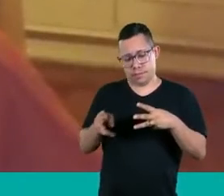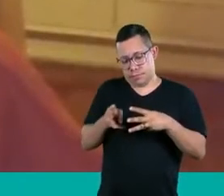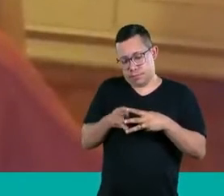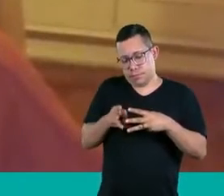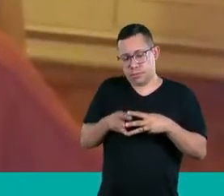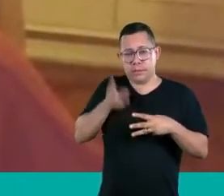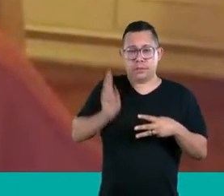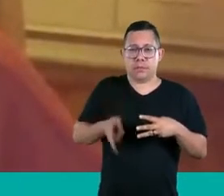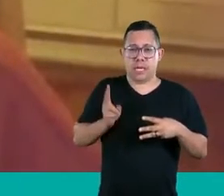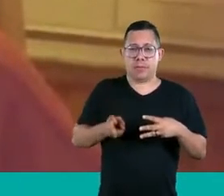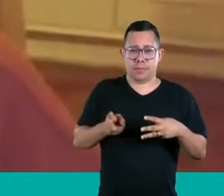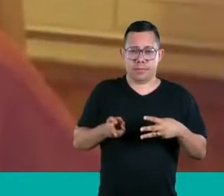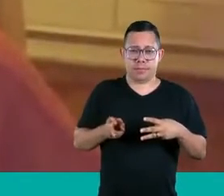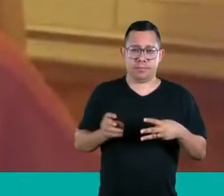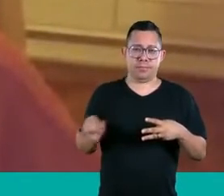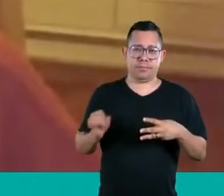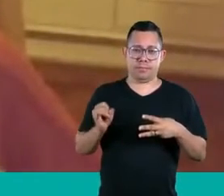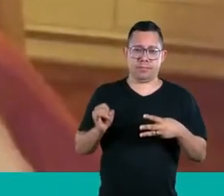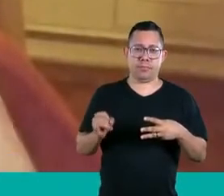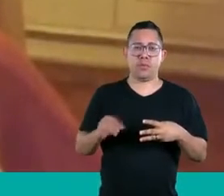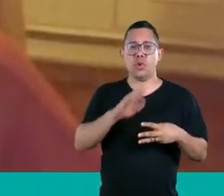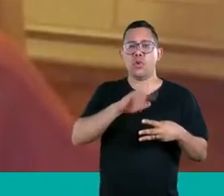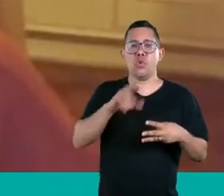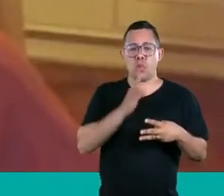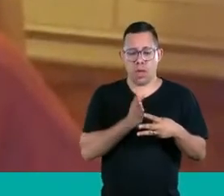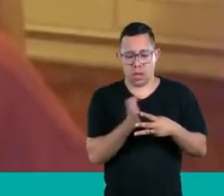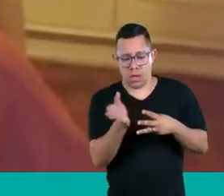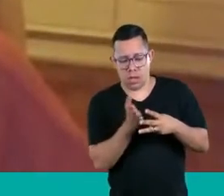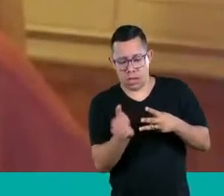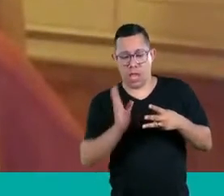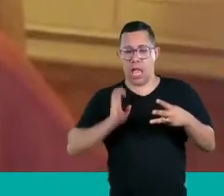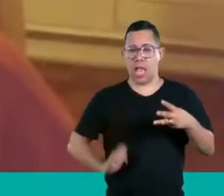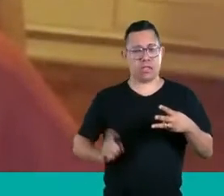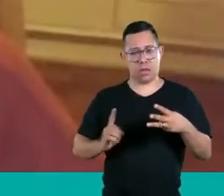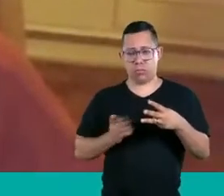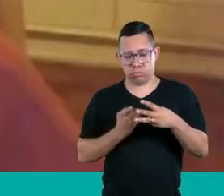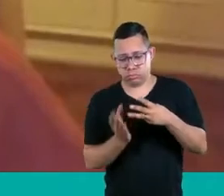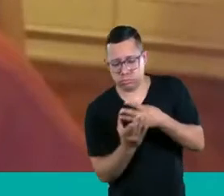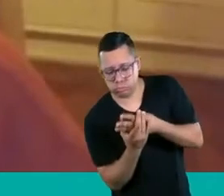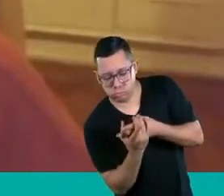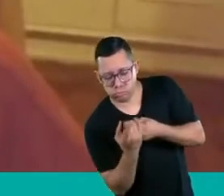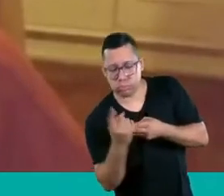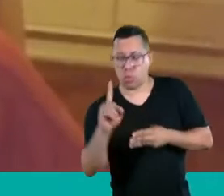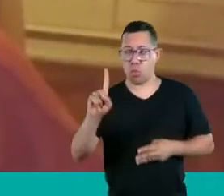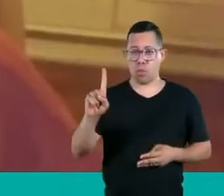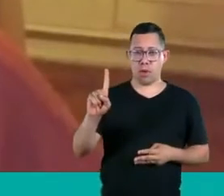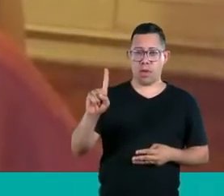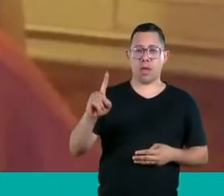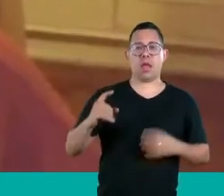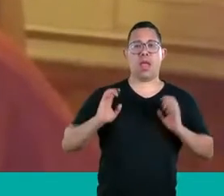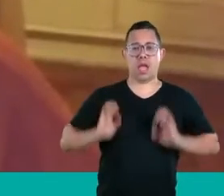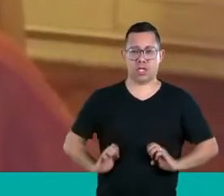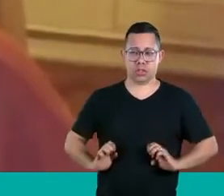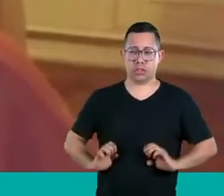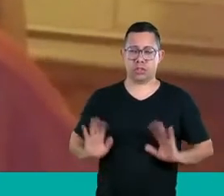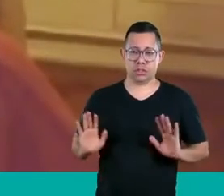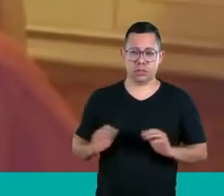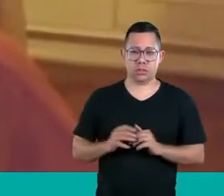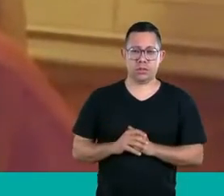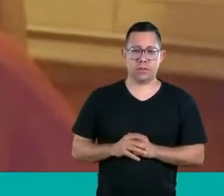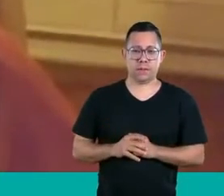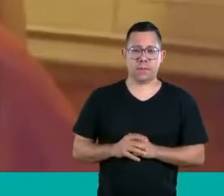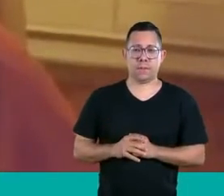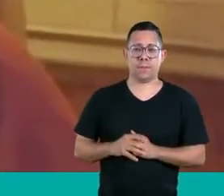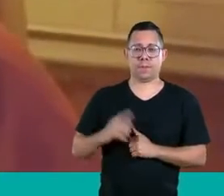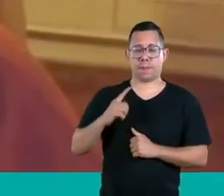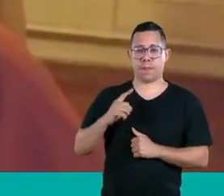né? Não são três éticas, é uma ética sob três perspectivas. A autoética, que